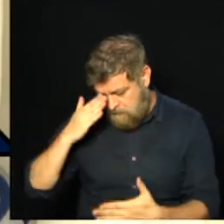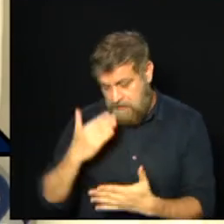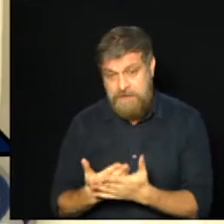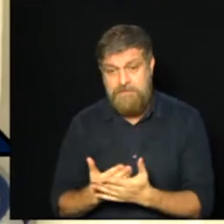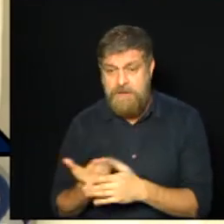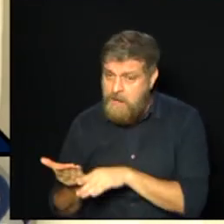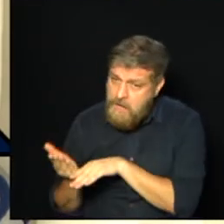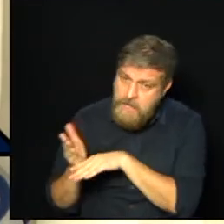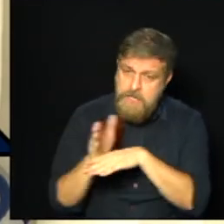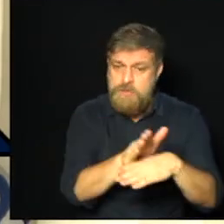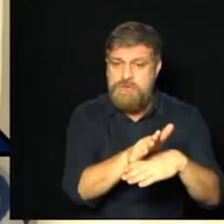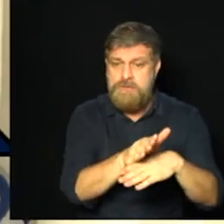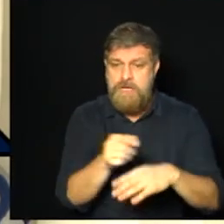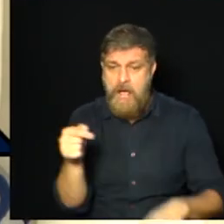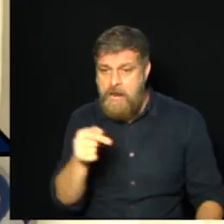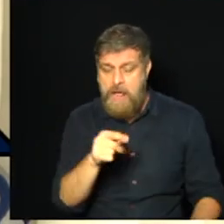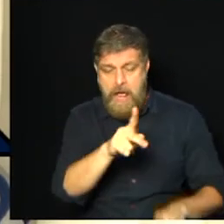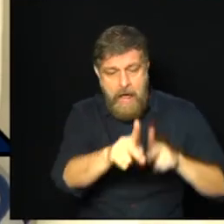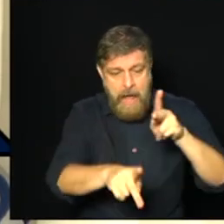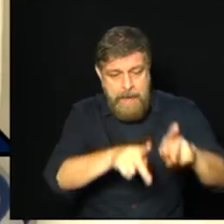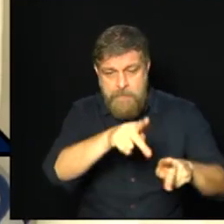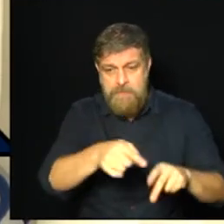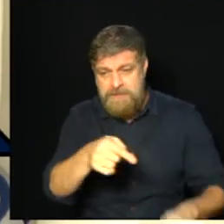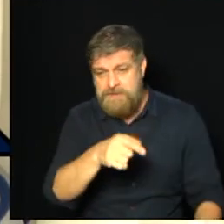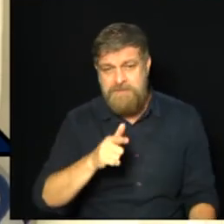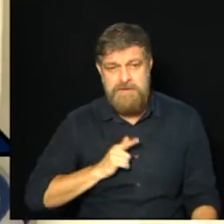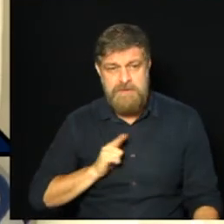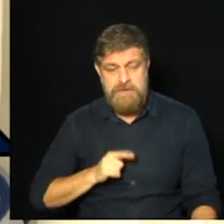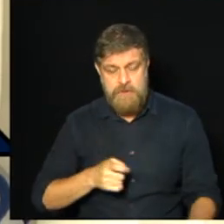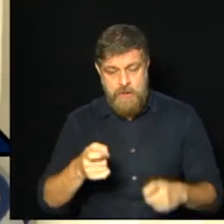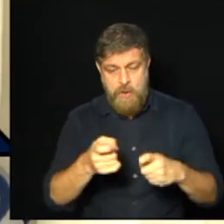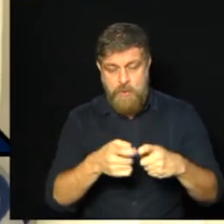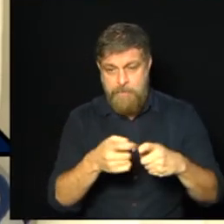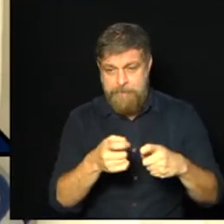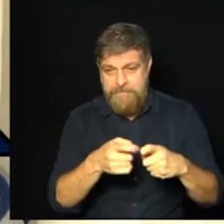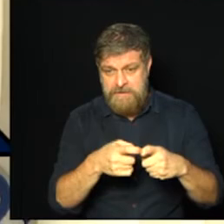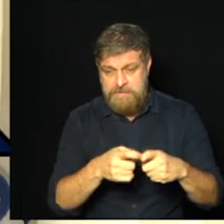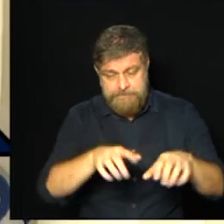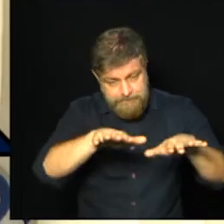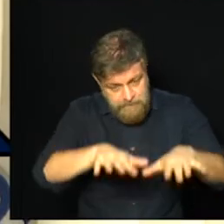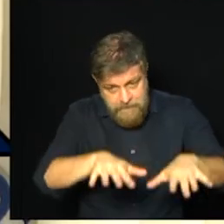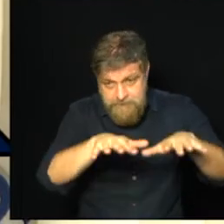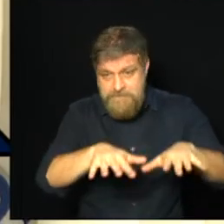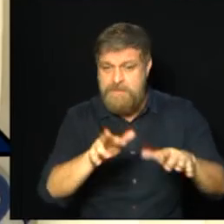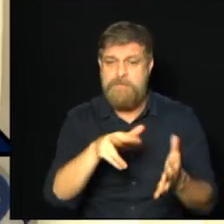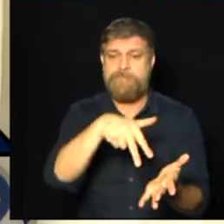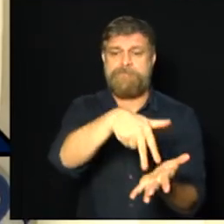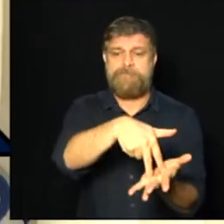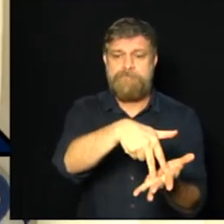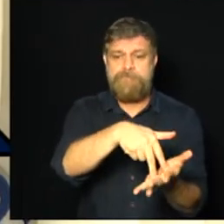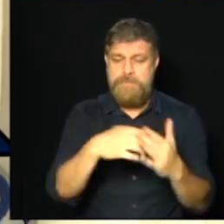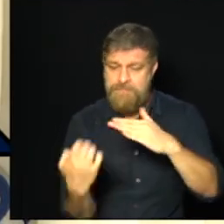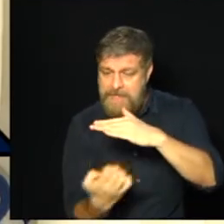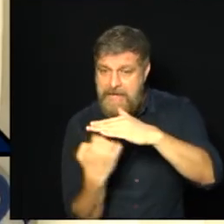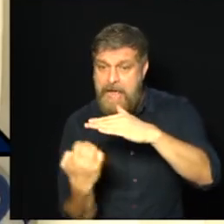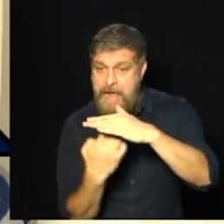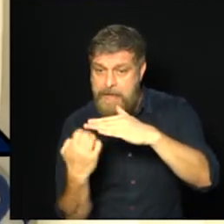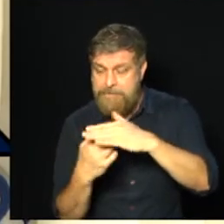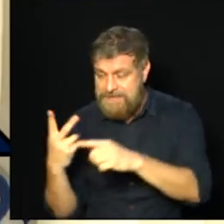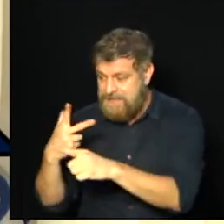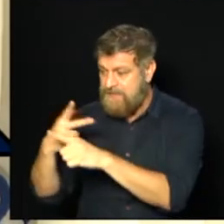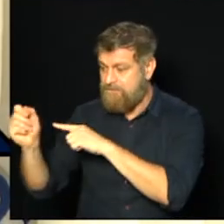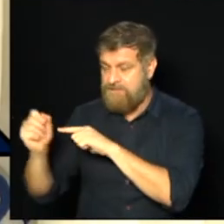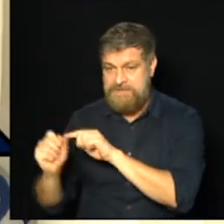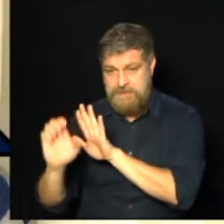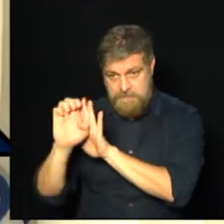contemplará, né, a população, fazendo com que os médicos se fixem, né, a empresa ganhadora,